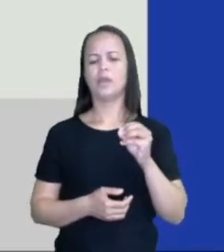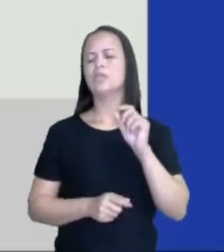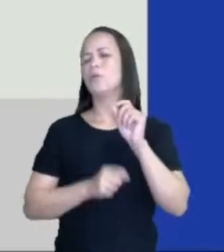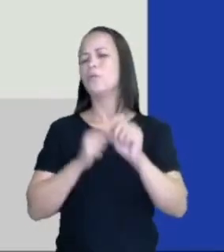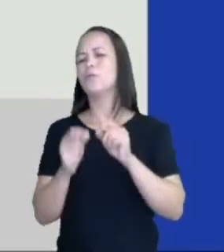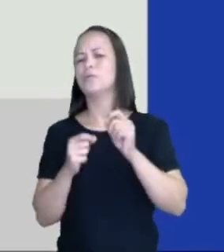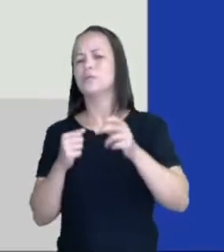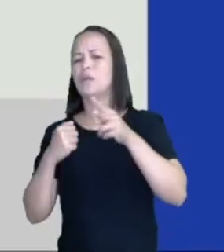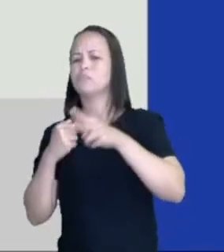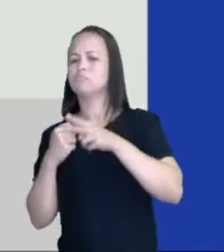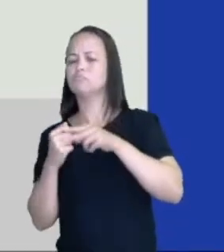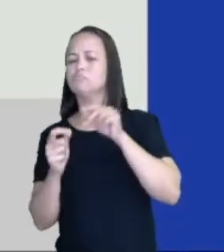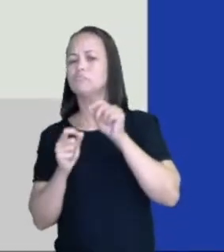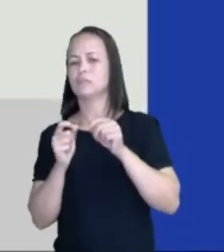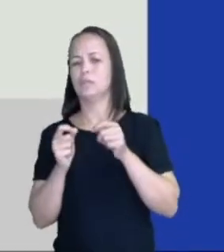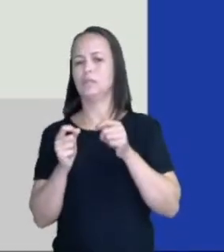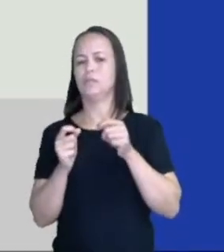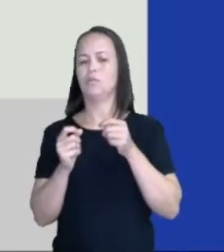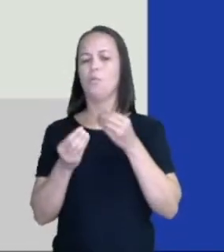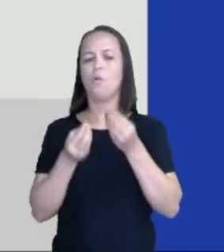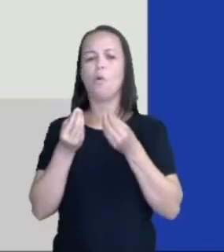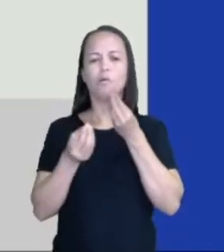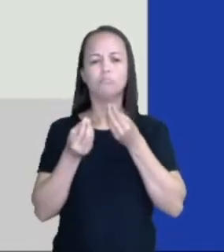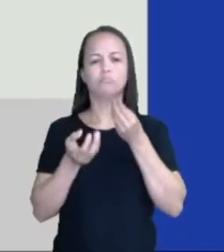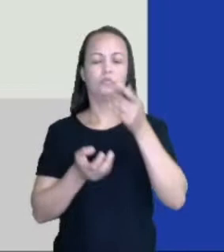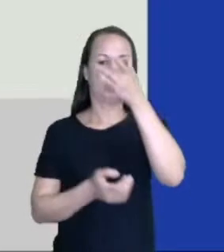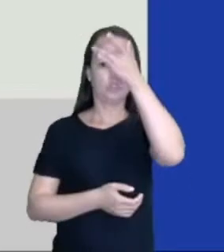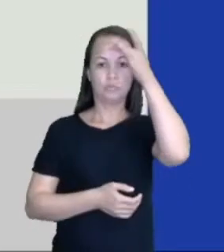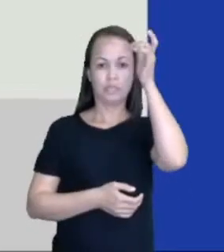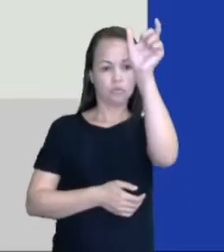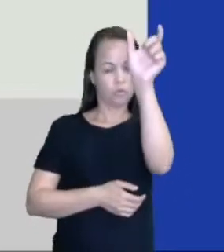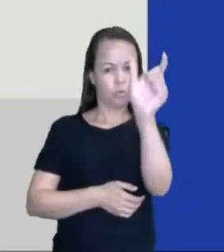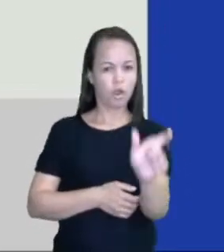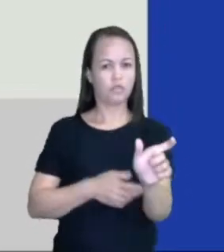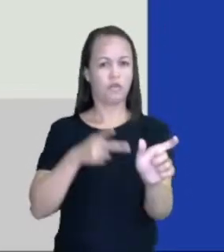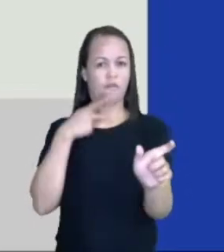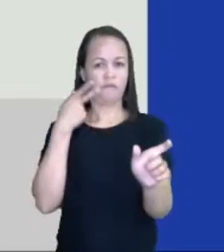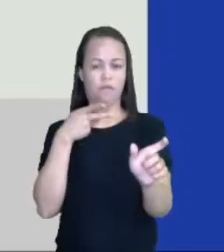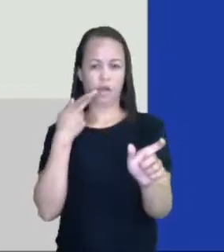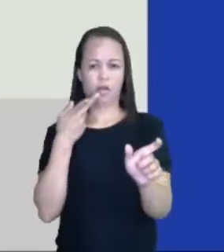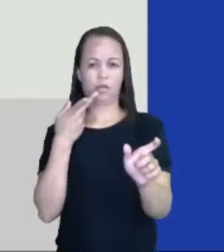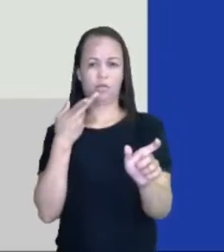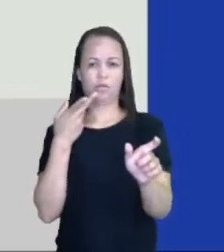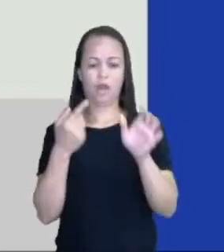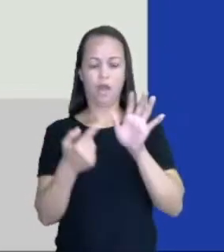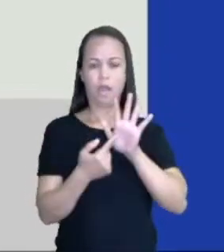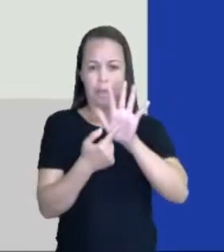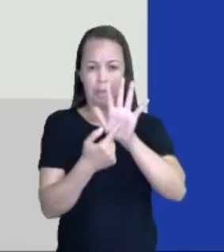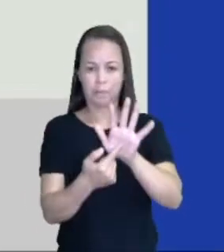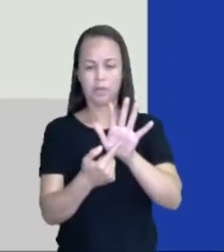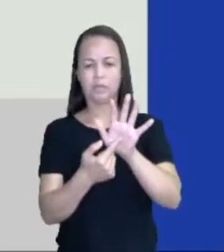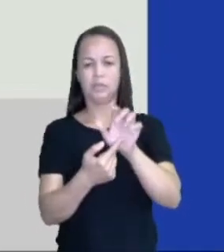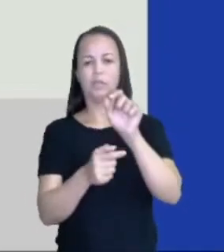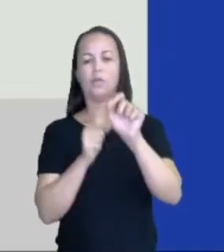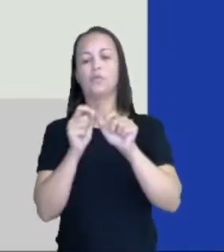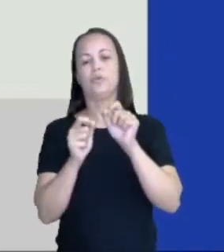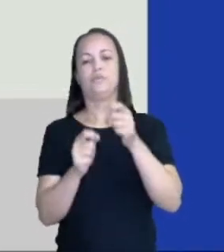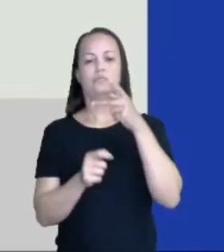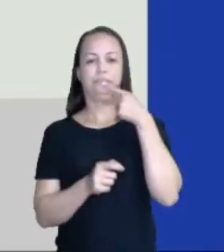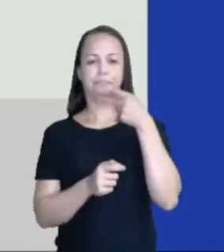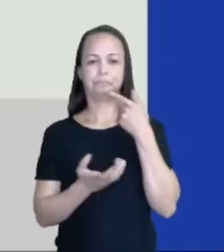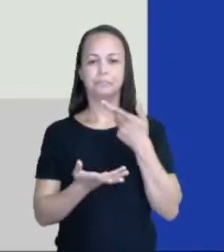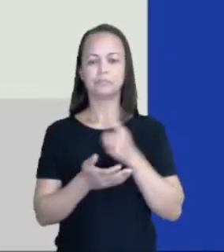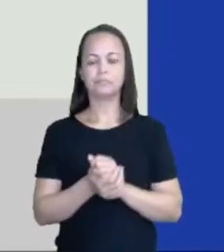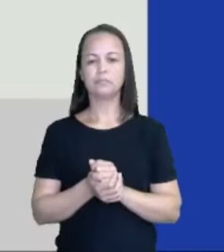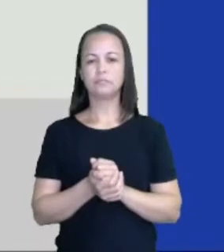as pessoas que estão falando, né, como o sujeito, ela representa aquilo que ele quer falar.